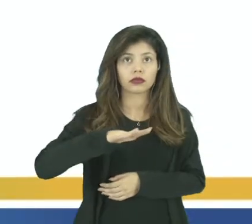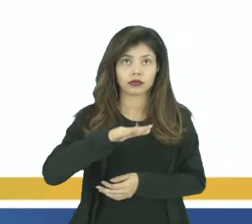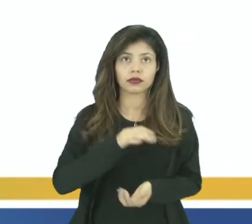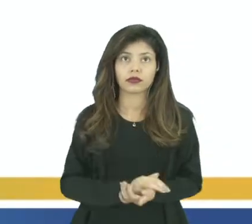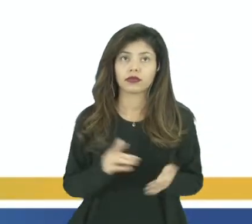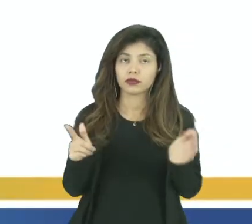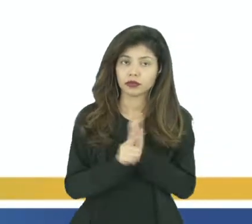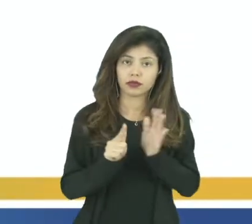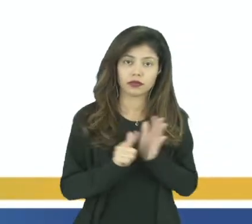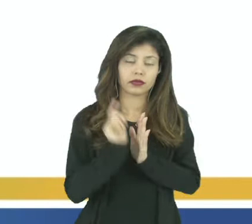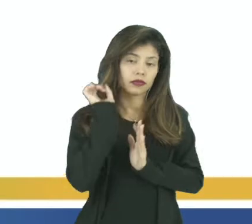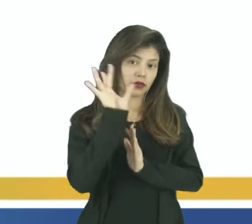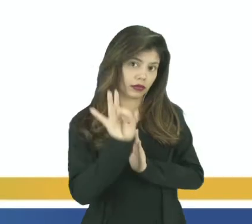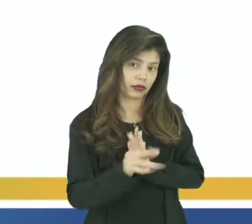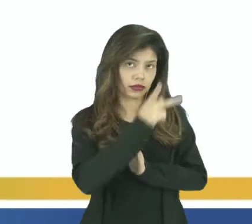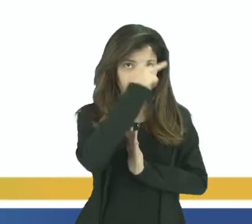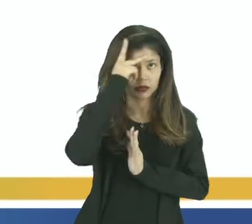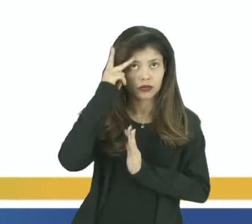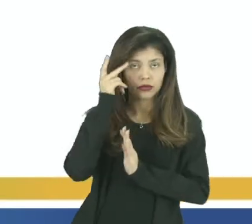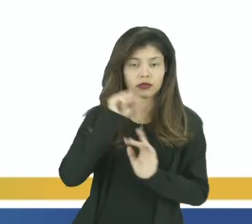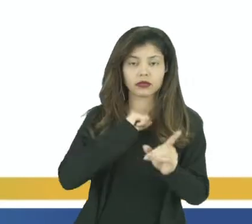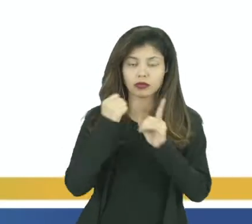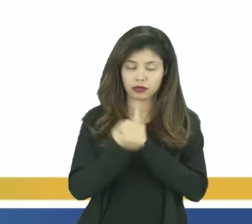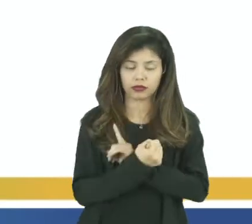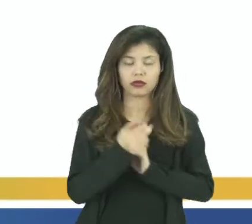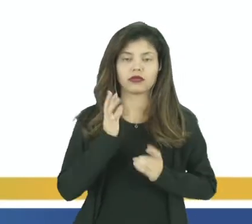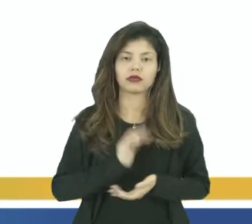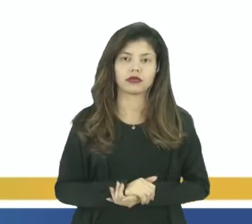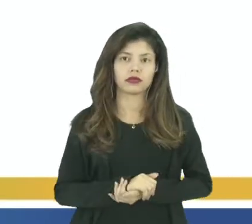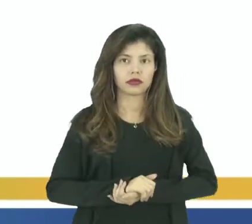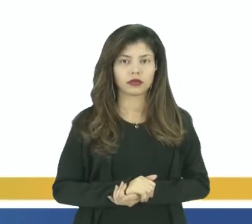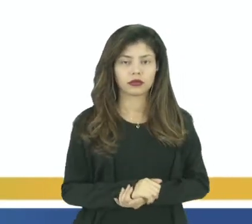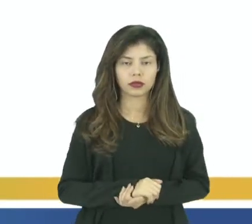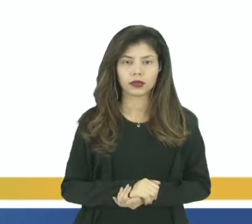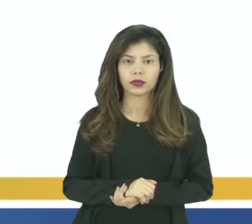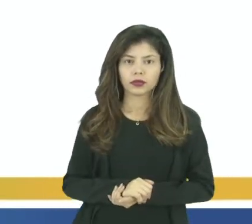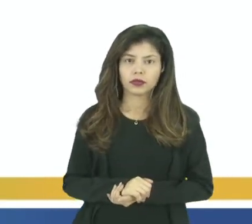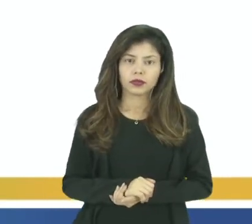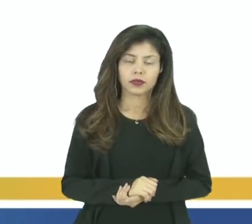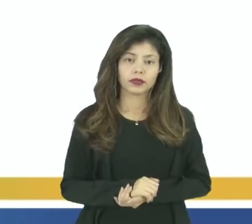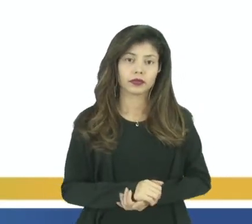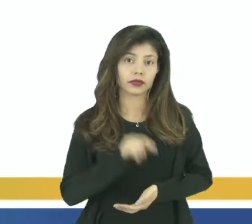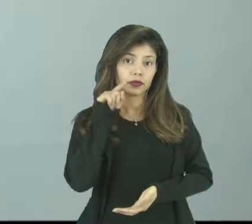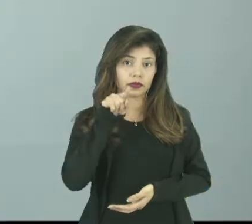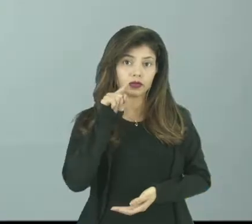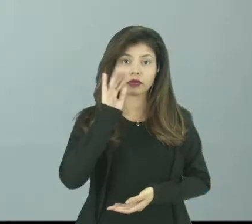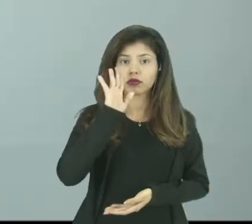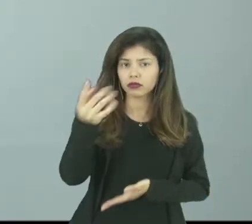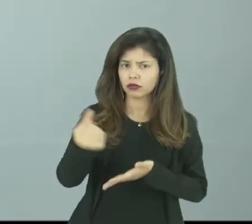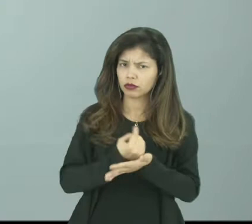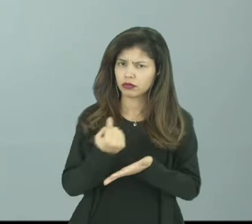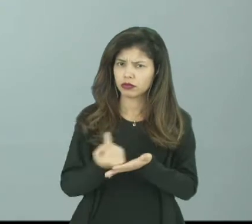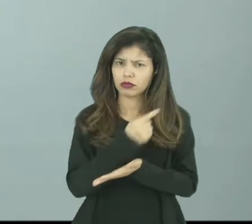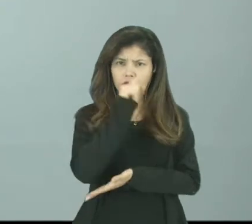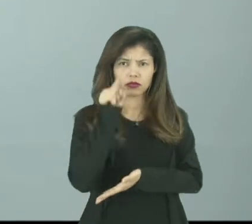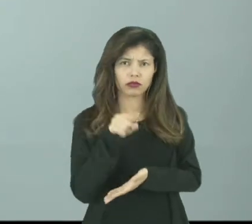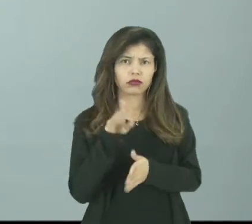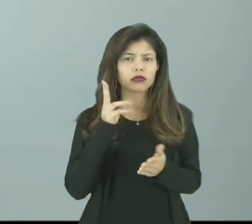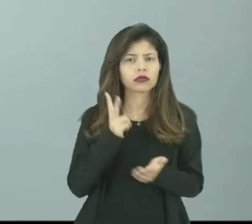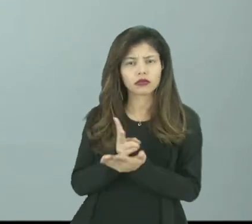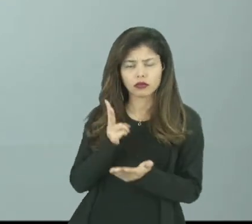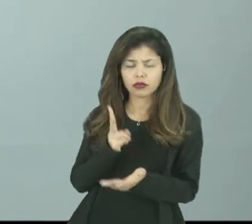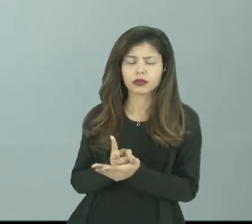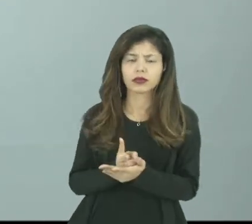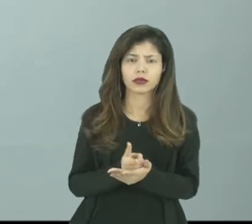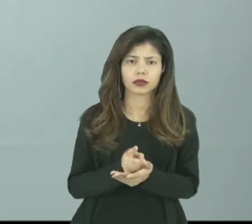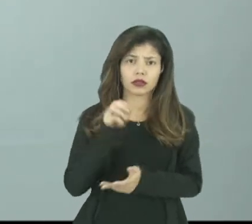e o papel do indivíduo em sociedade. Tudo bem? Então, você já se questionou que esse